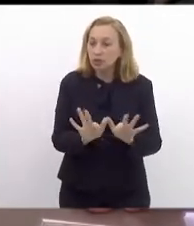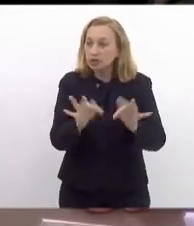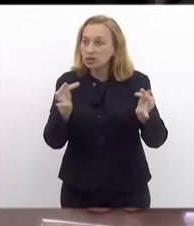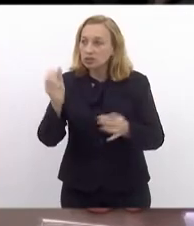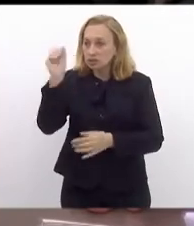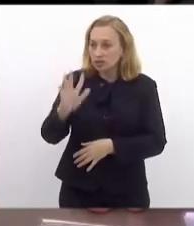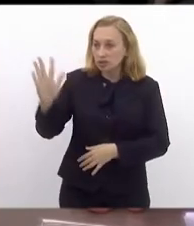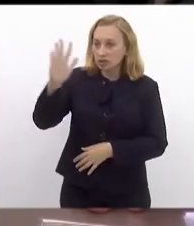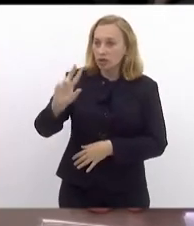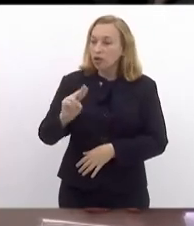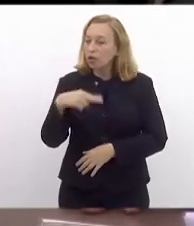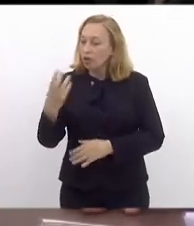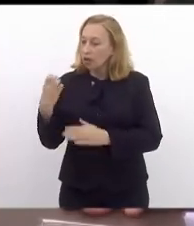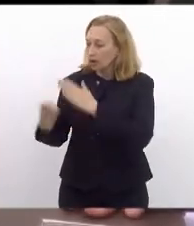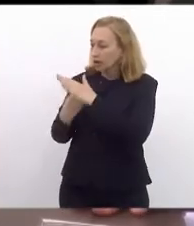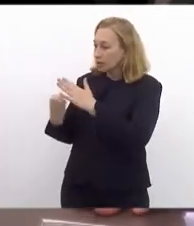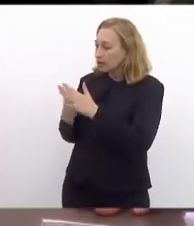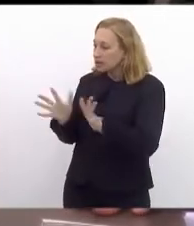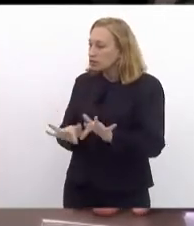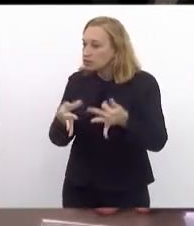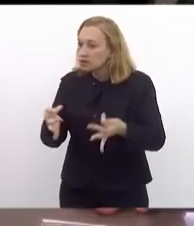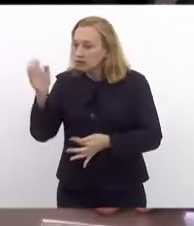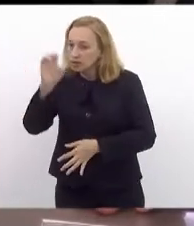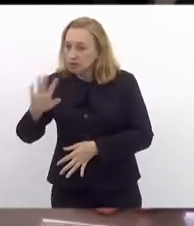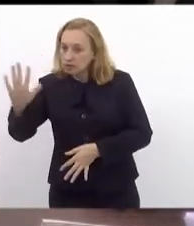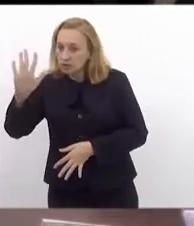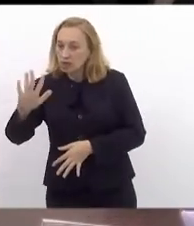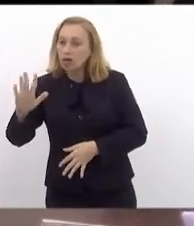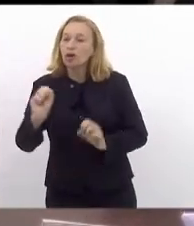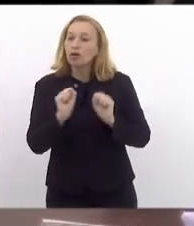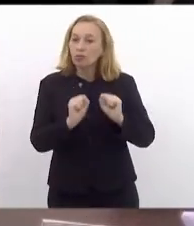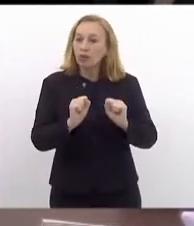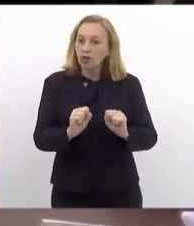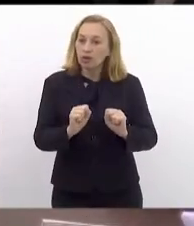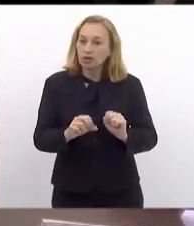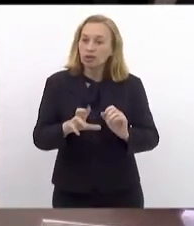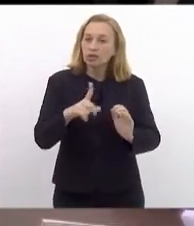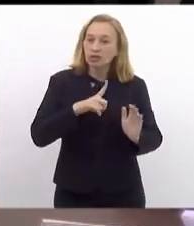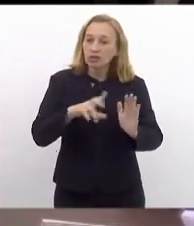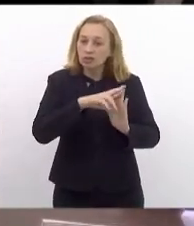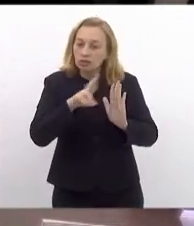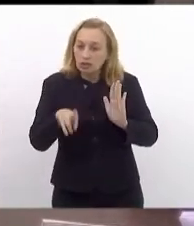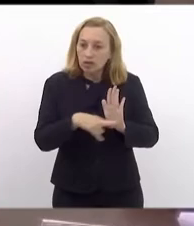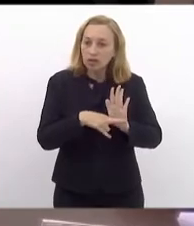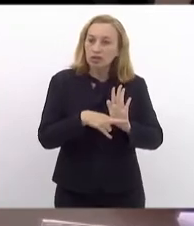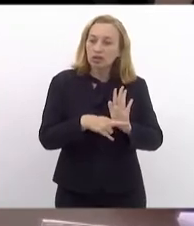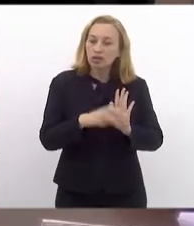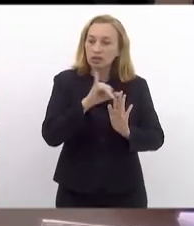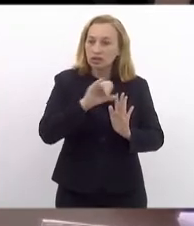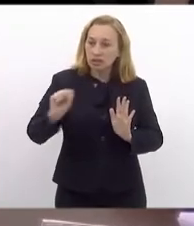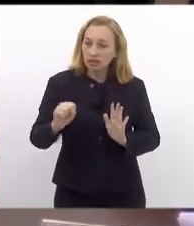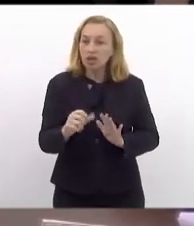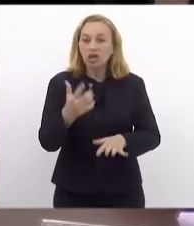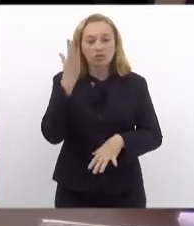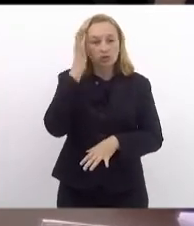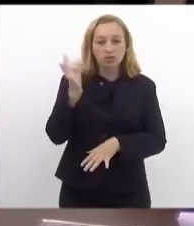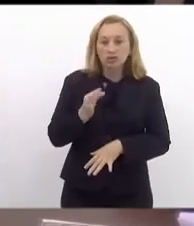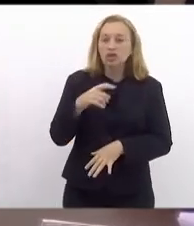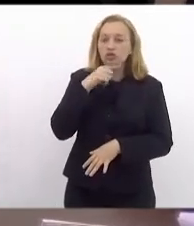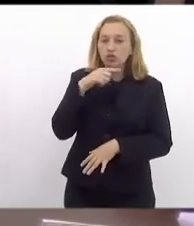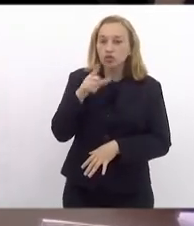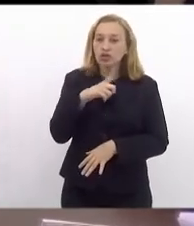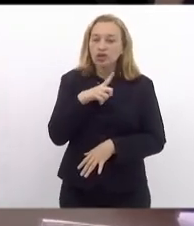então ou a empresa do Simples Nacional ela pode aderiram ao regime especial de ICMS então eu não as minhas dúvidas